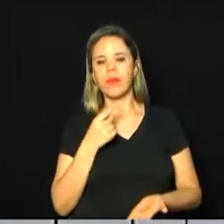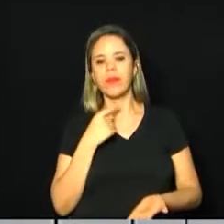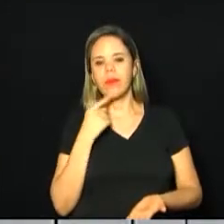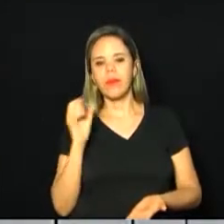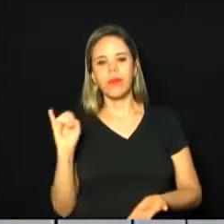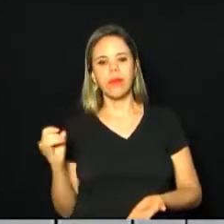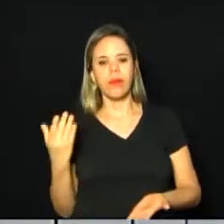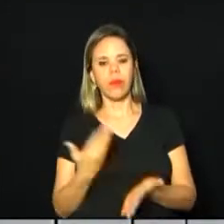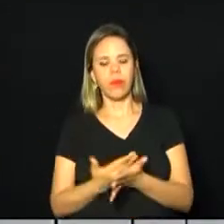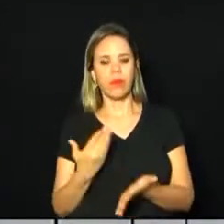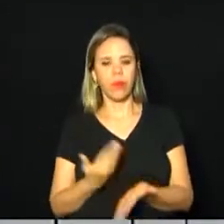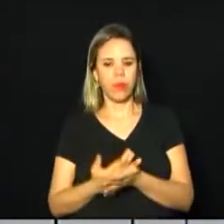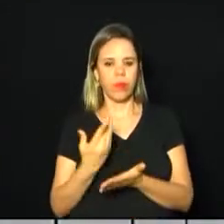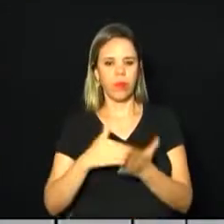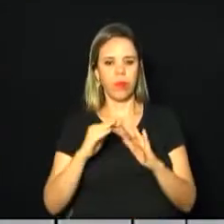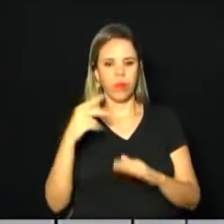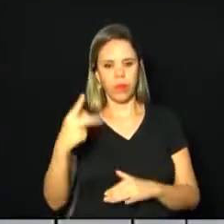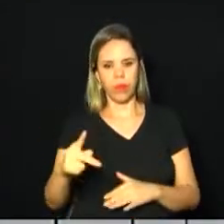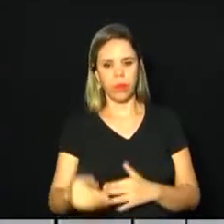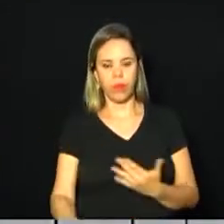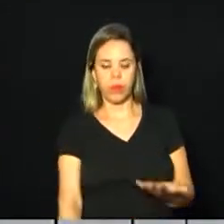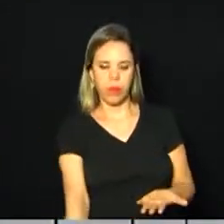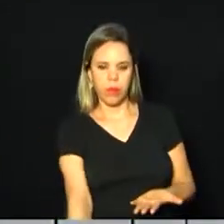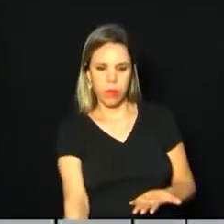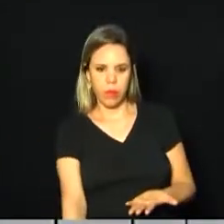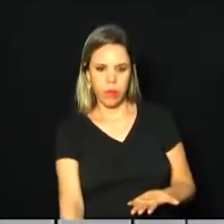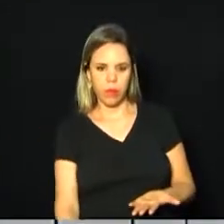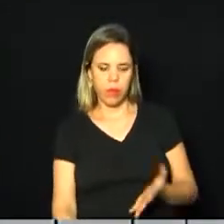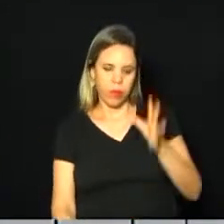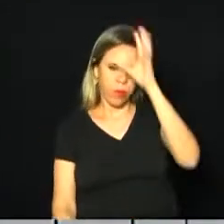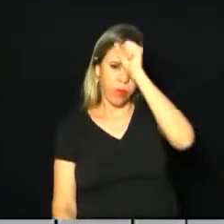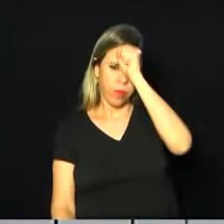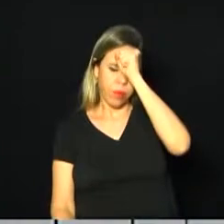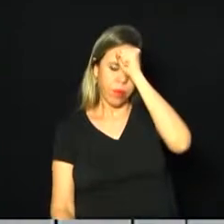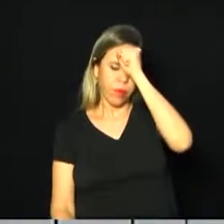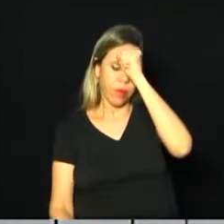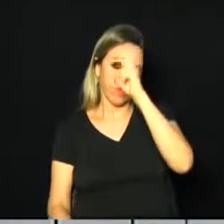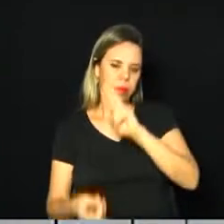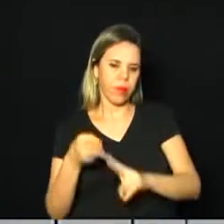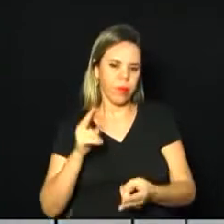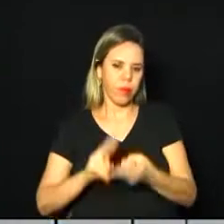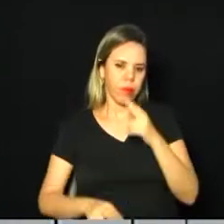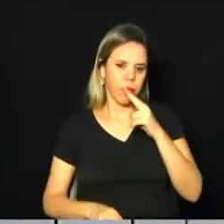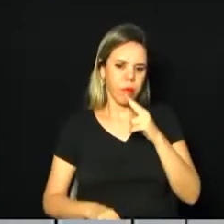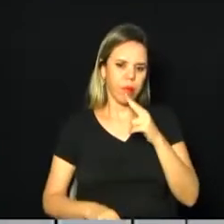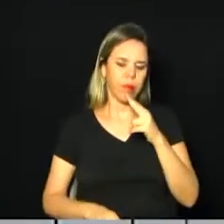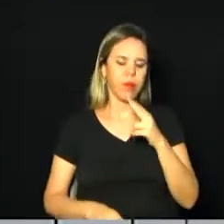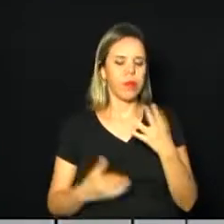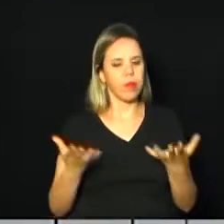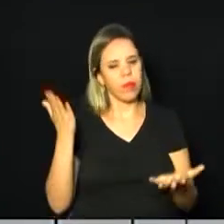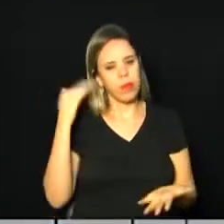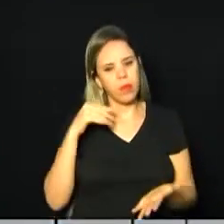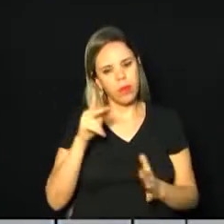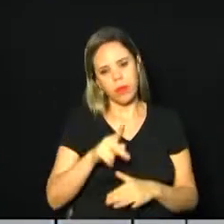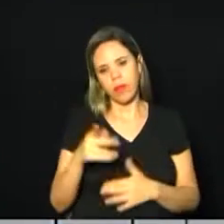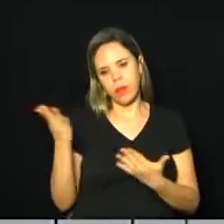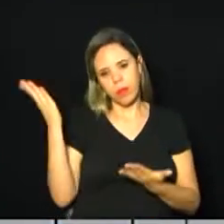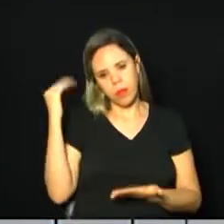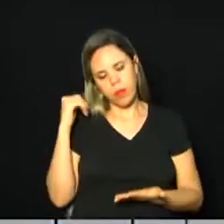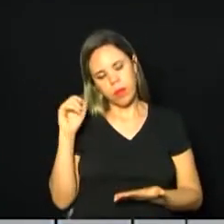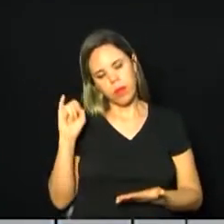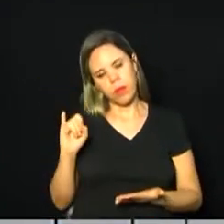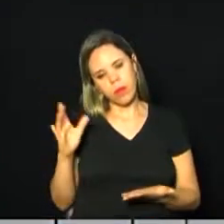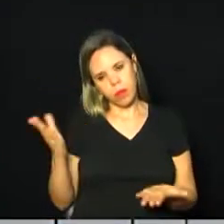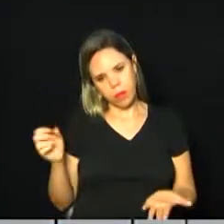Maria se ele estudou no Colégio Bento Quirino para aprimorar o talento na marcenaria eu quero saber do professor Américo